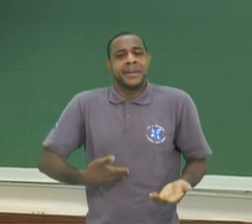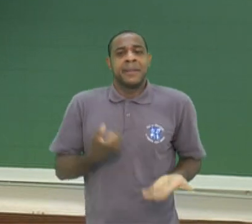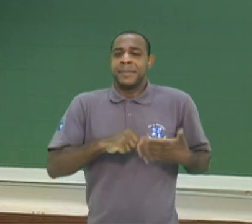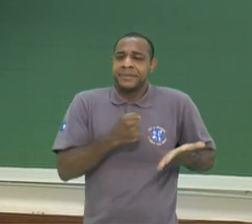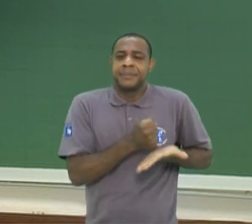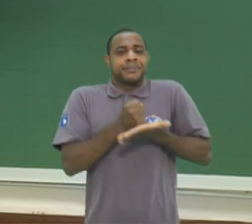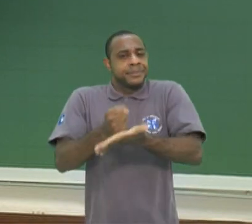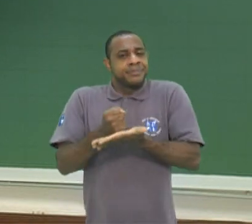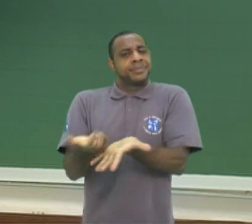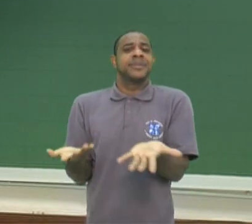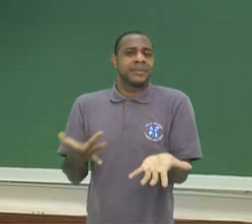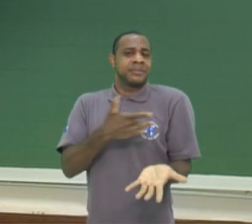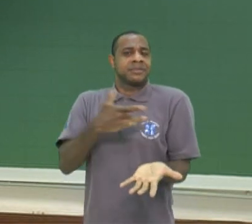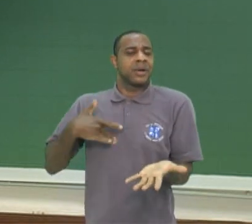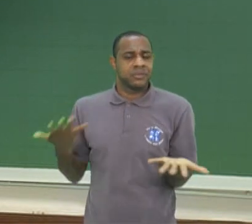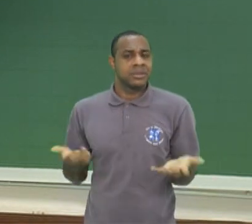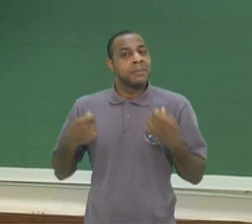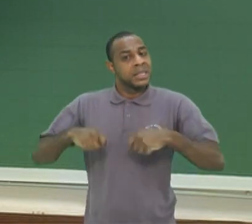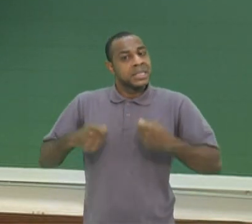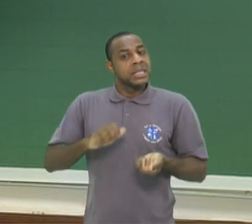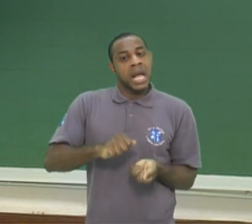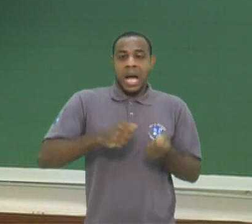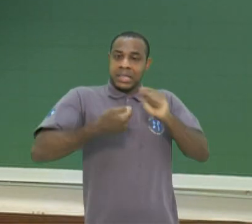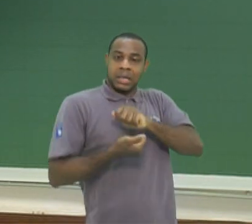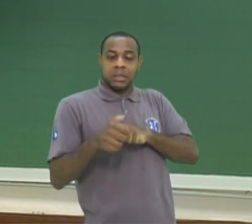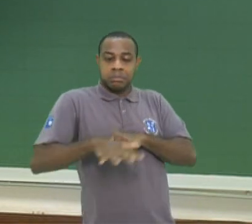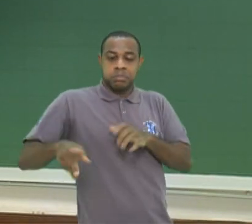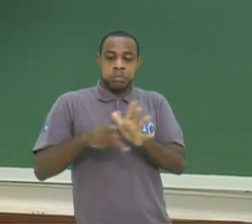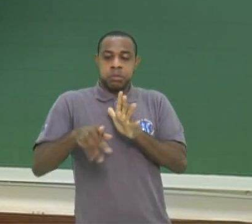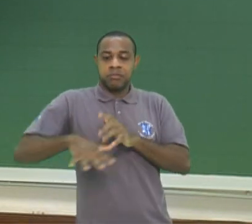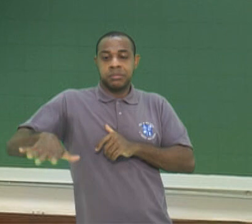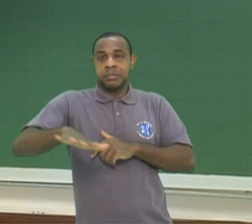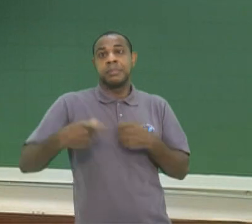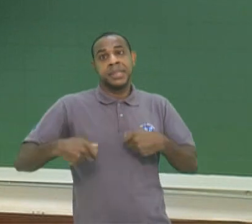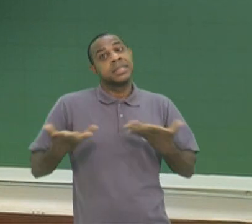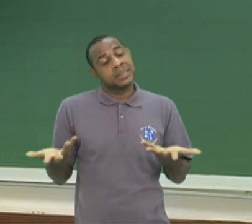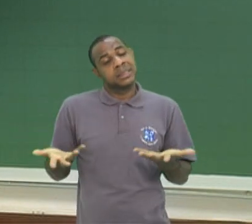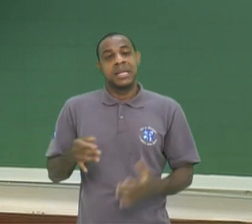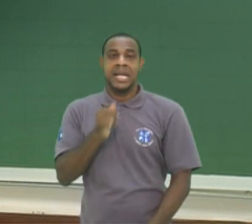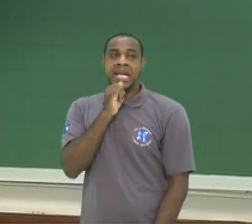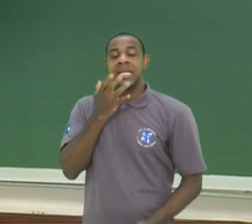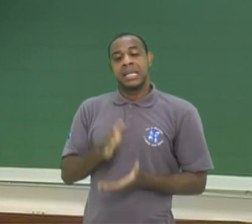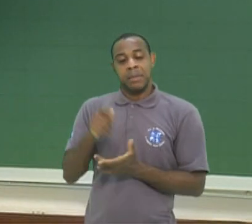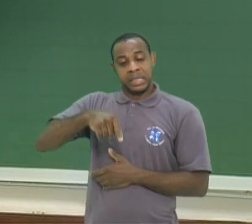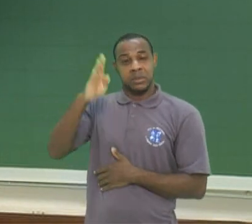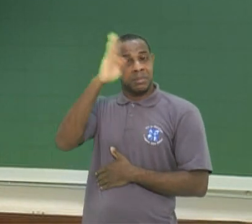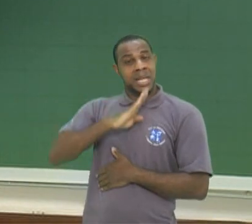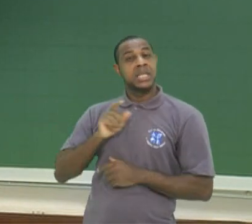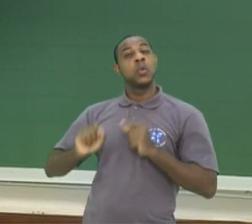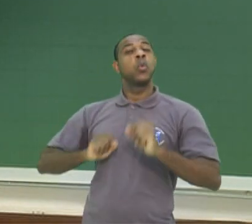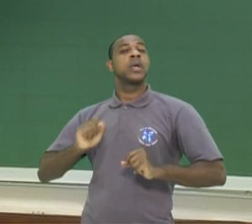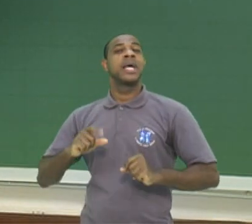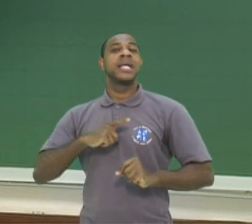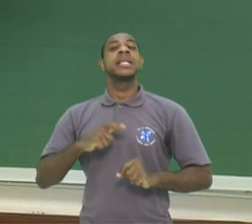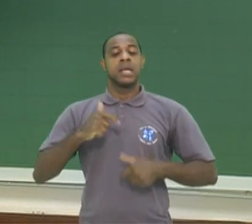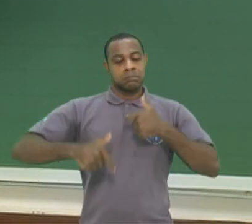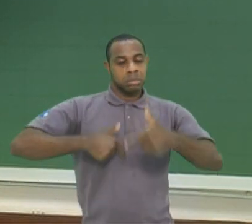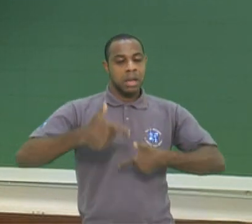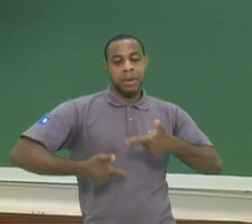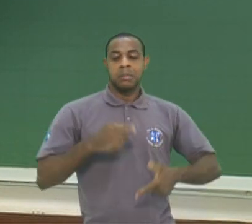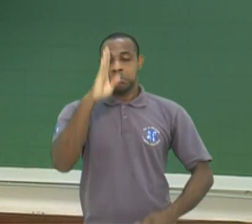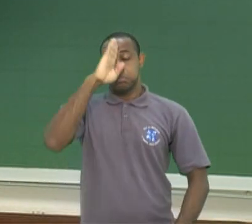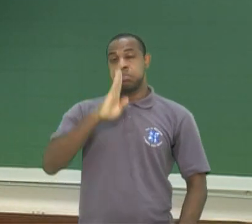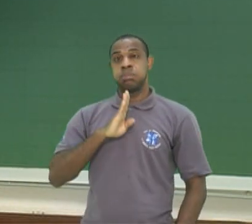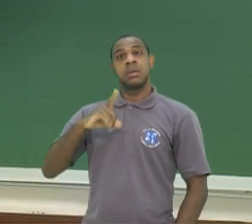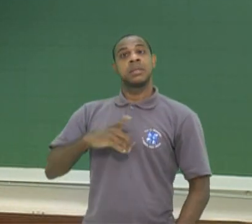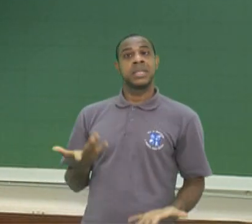serviço público ele precisa ser adequado àquela população. Observe, por exemplo, que o Brasil tem um serviço